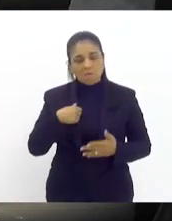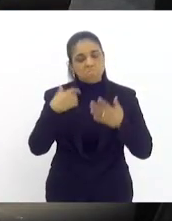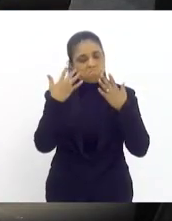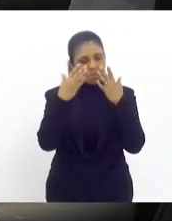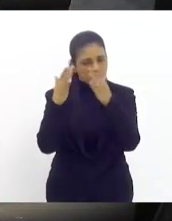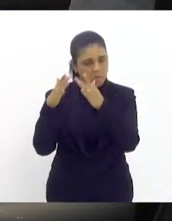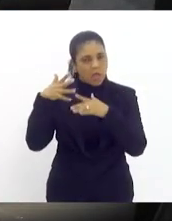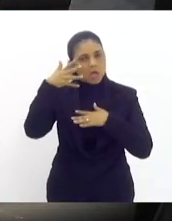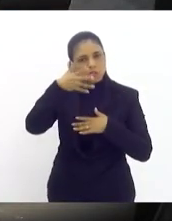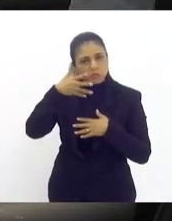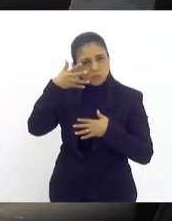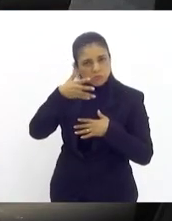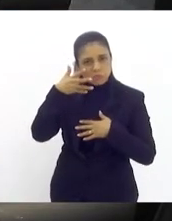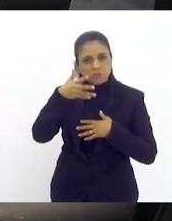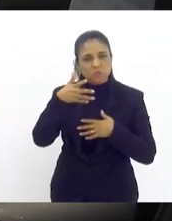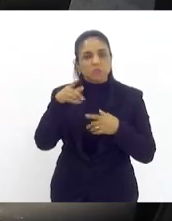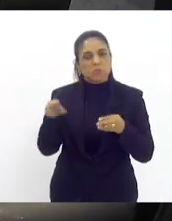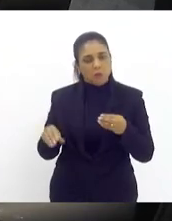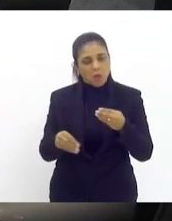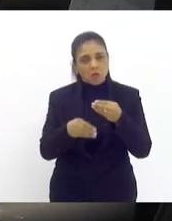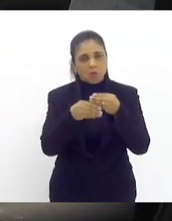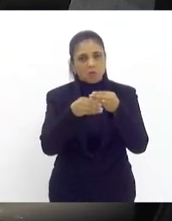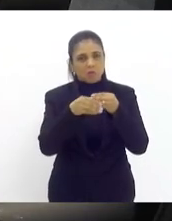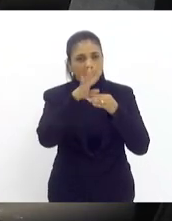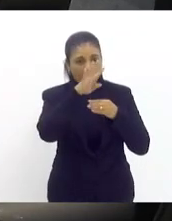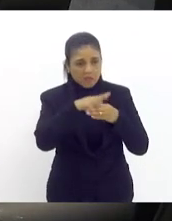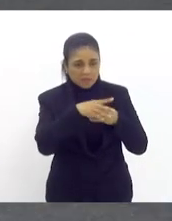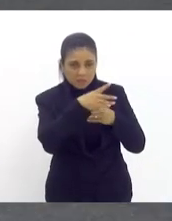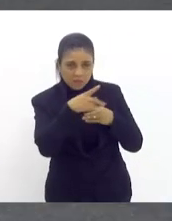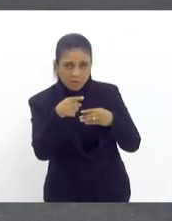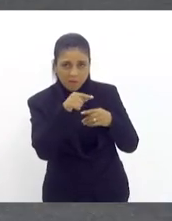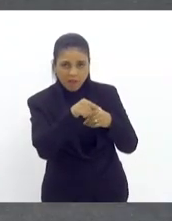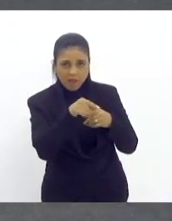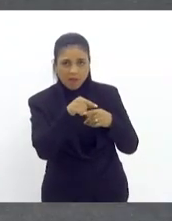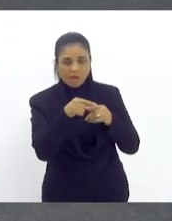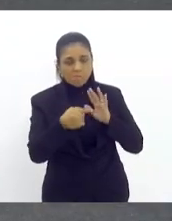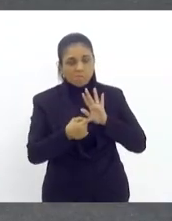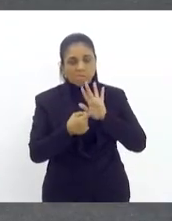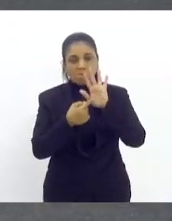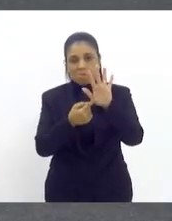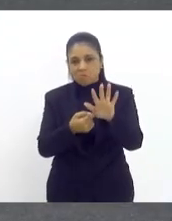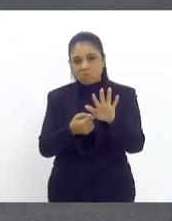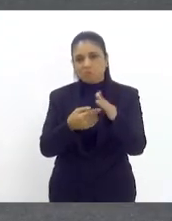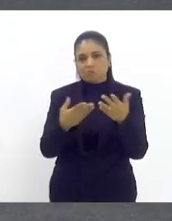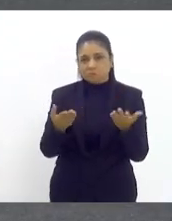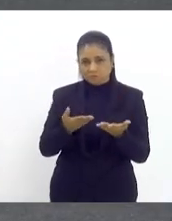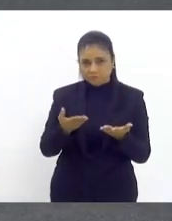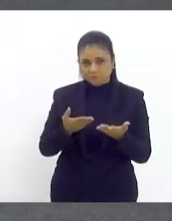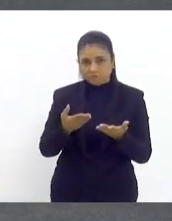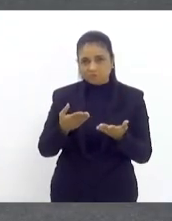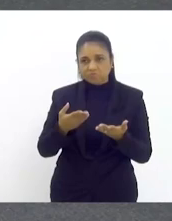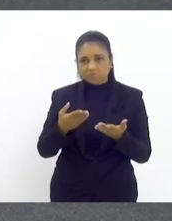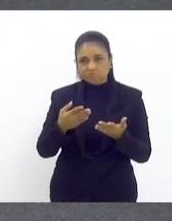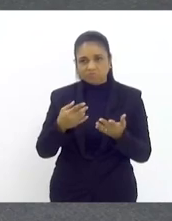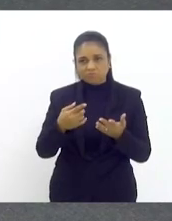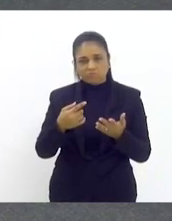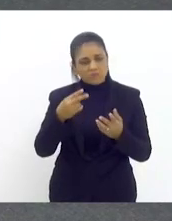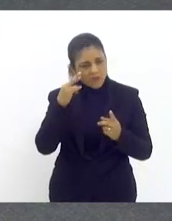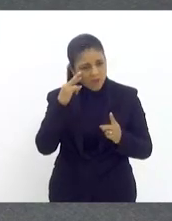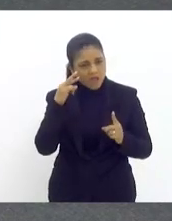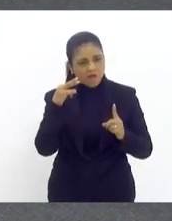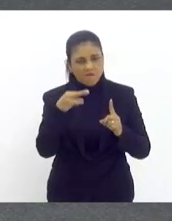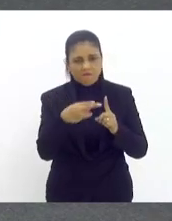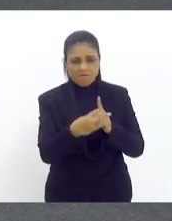E para completar Inclusive essa tabela que o senhor tá aqui apresentando é visível né